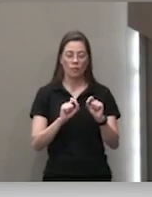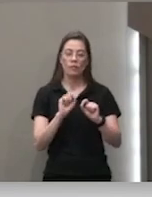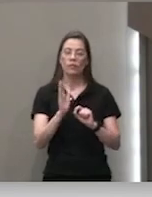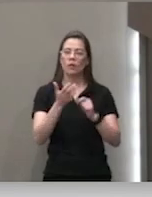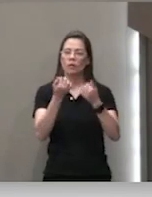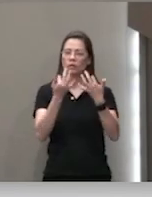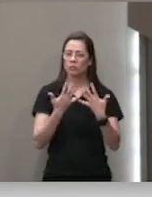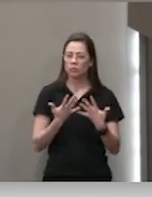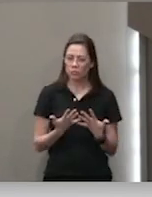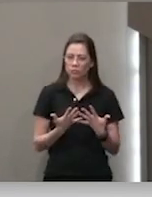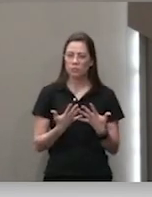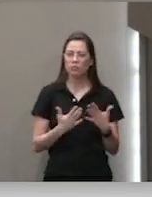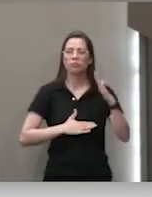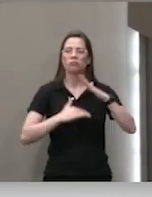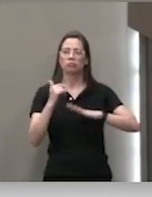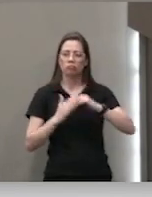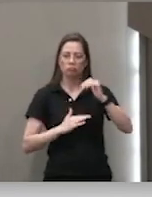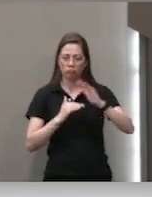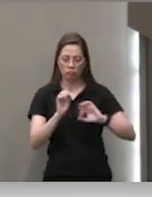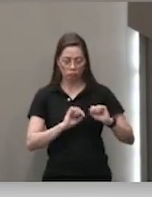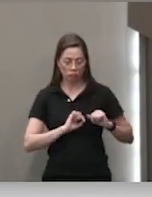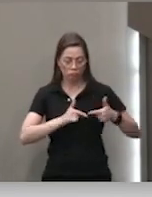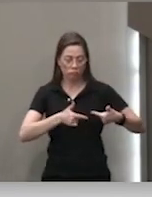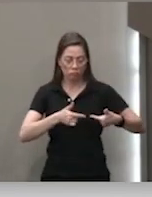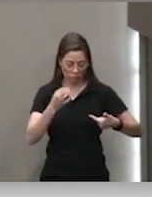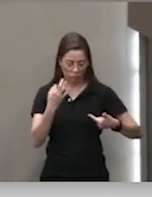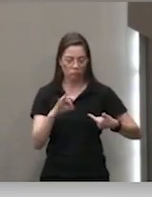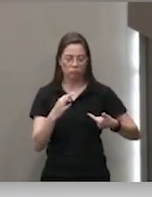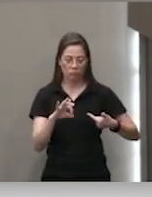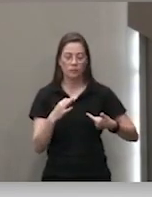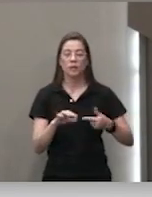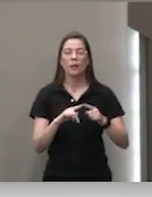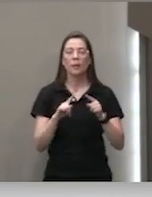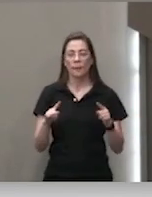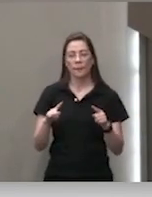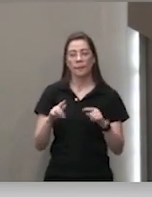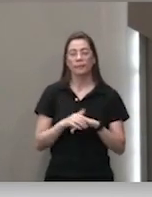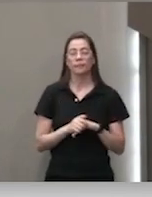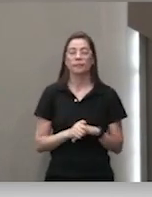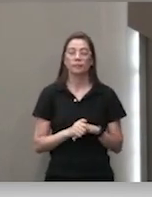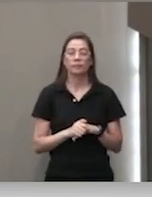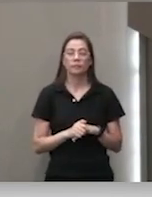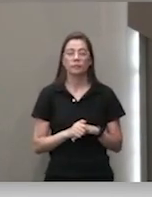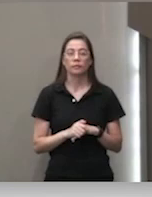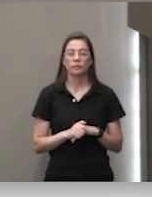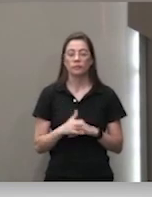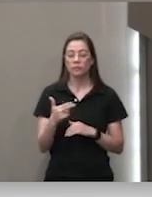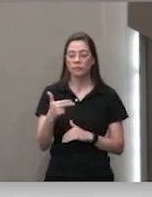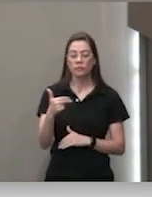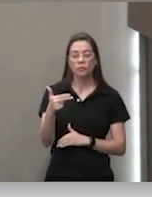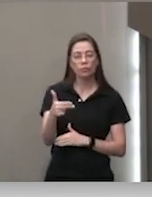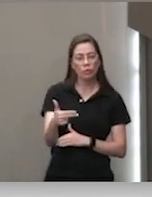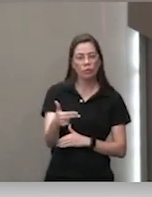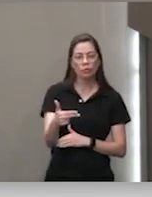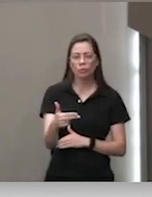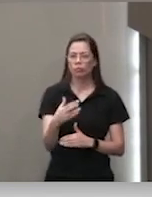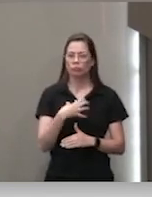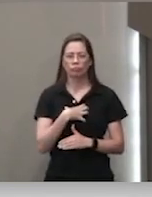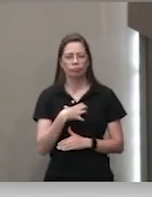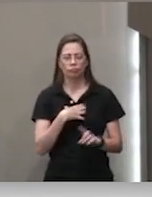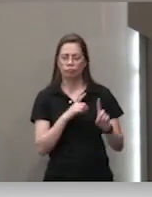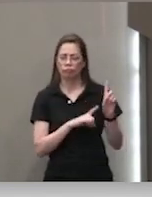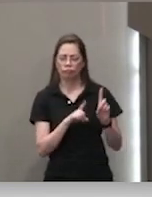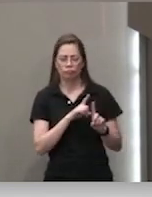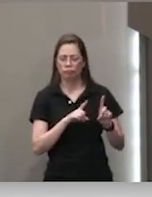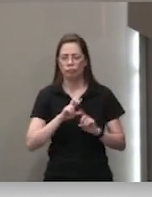nós cumprimos na prática. Poderíamos, sim, ter feito mais? Poderíamos, mas, assim, nunca, nunca, de forma alguma,